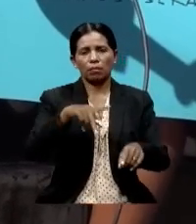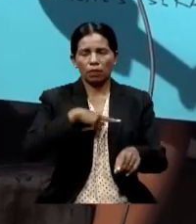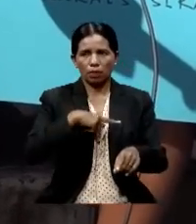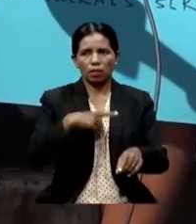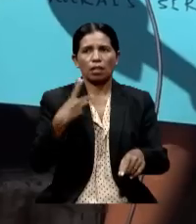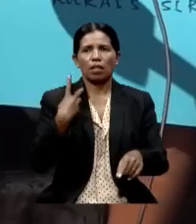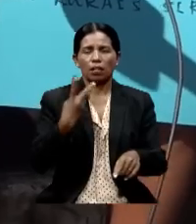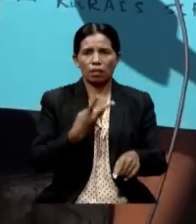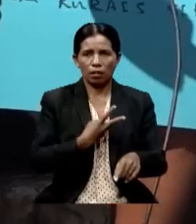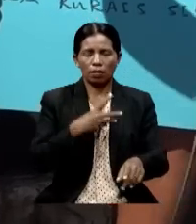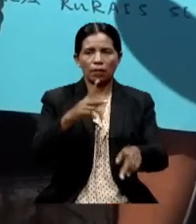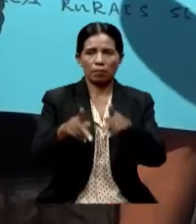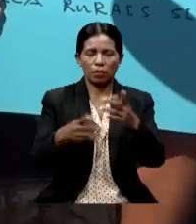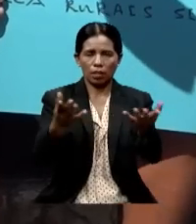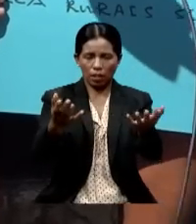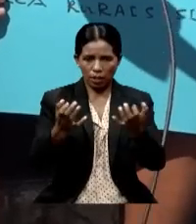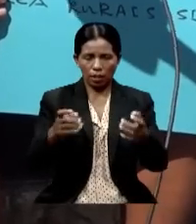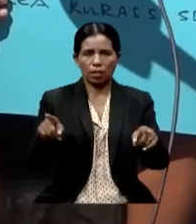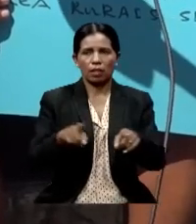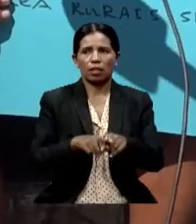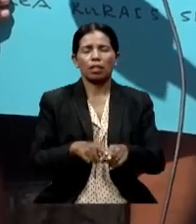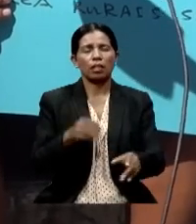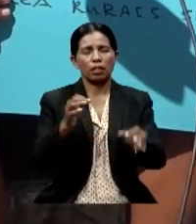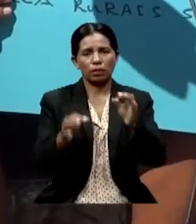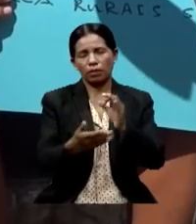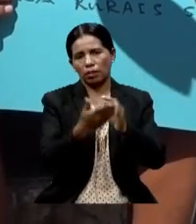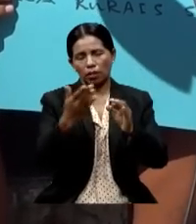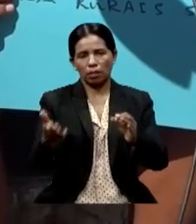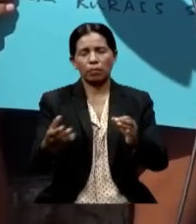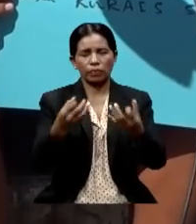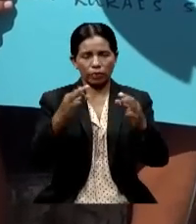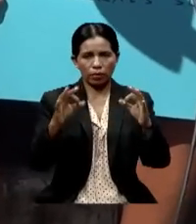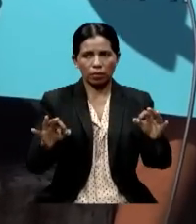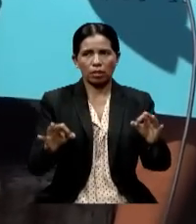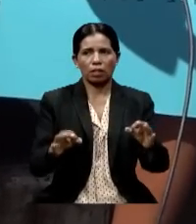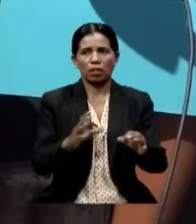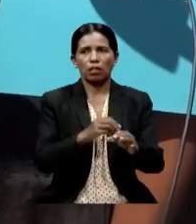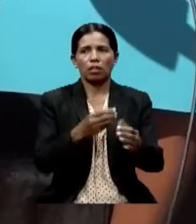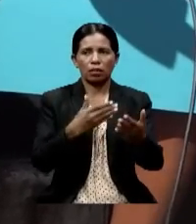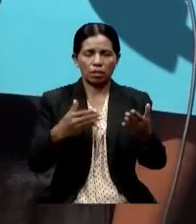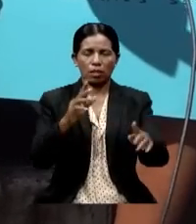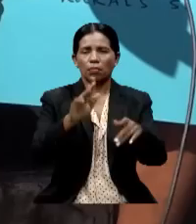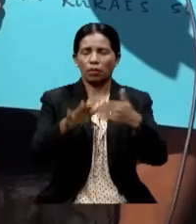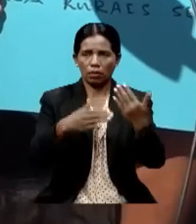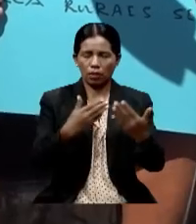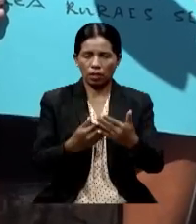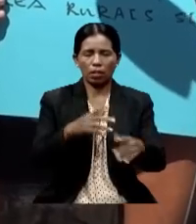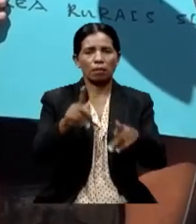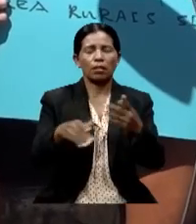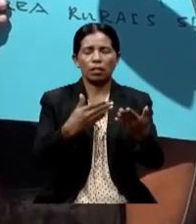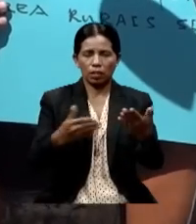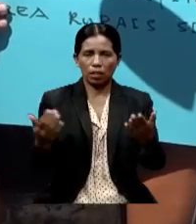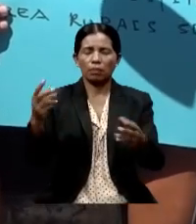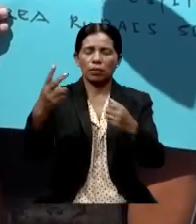Ami povu hakarak makne, se imi termina imi ne mandatu, laus termina ho sasang povu nian. Povu ne sasang imi